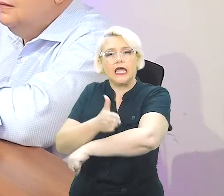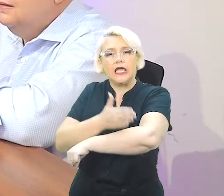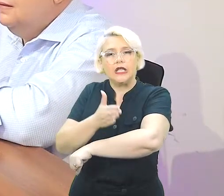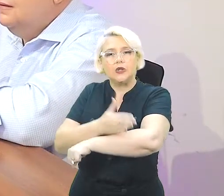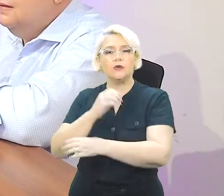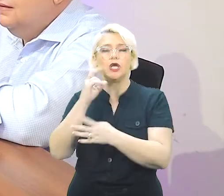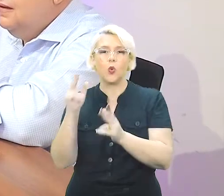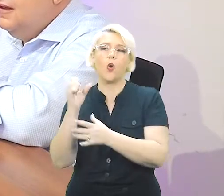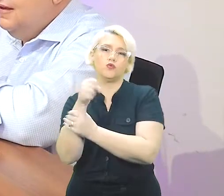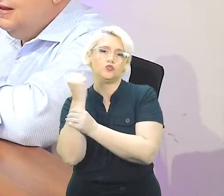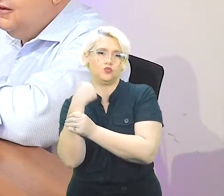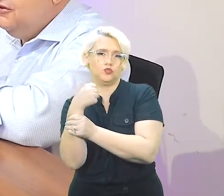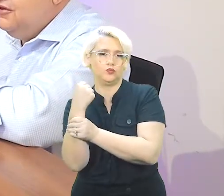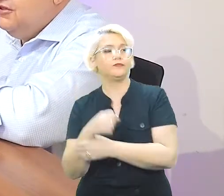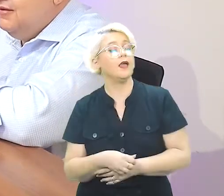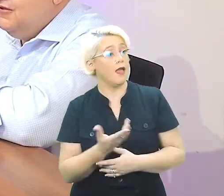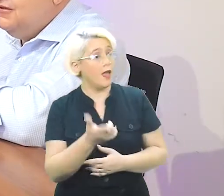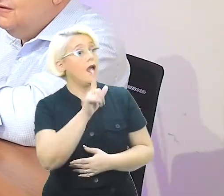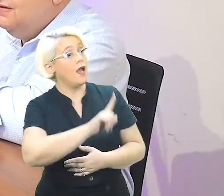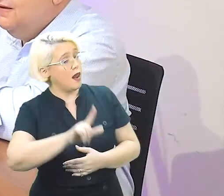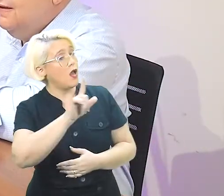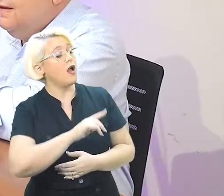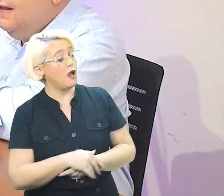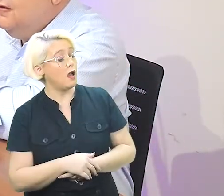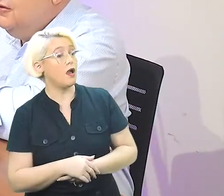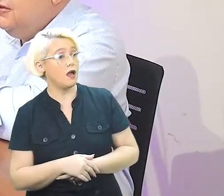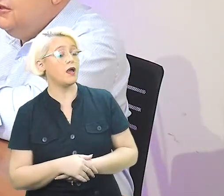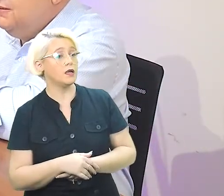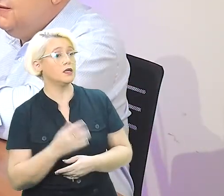para reabilitação. Claro que